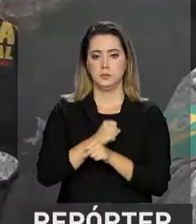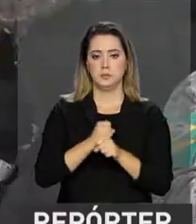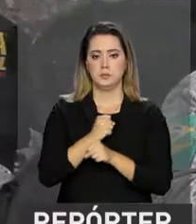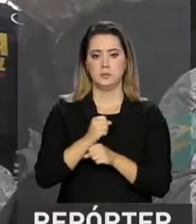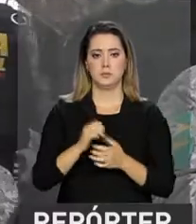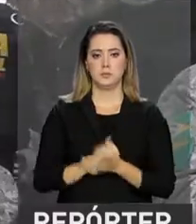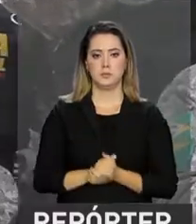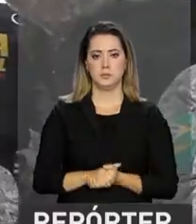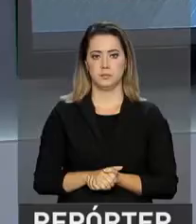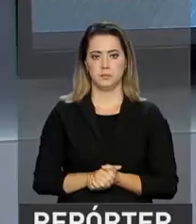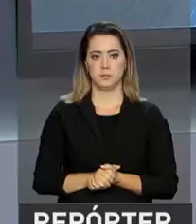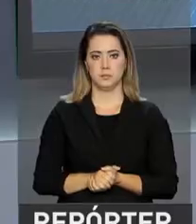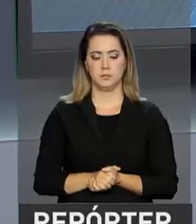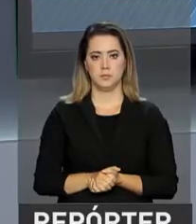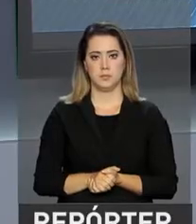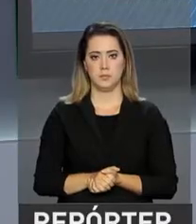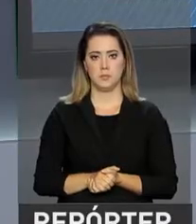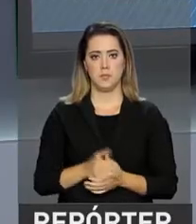deste ano.